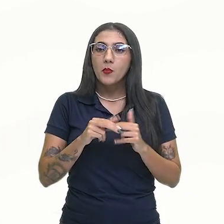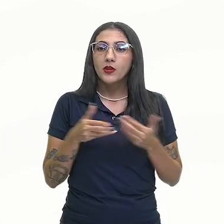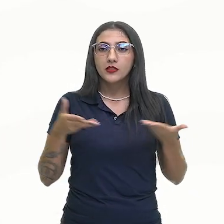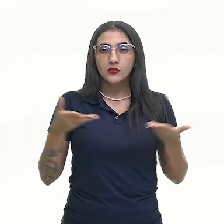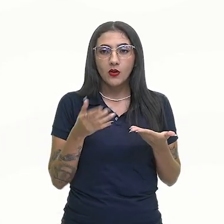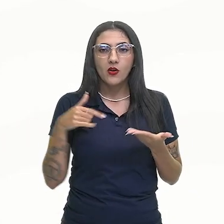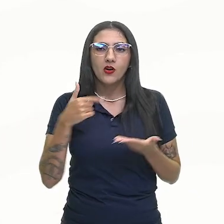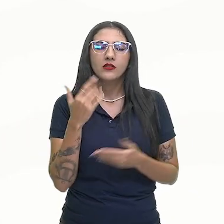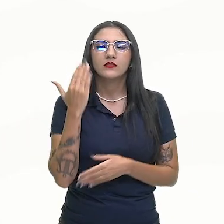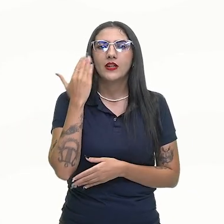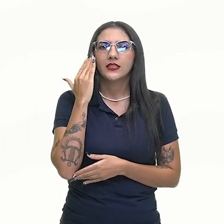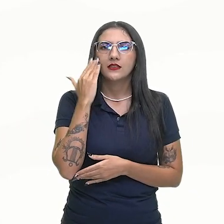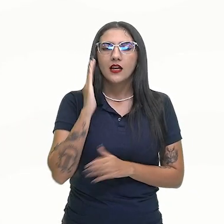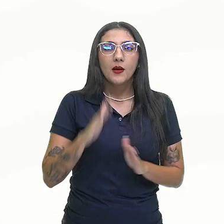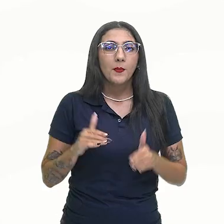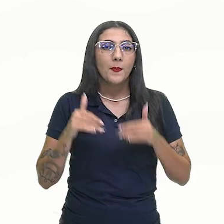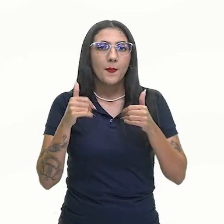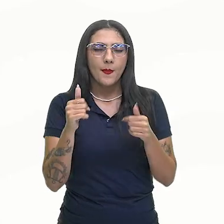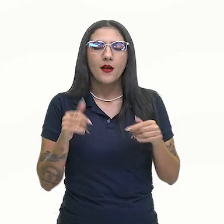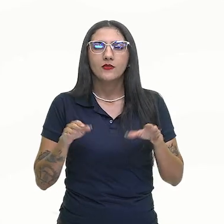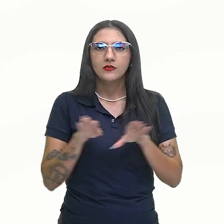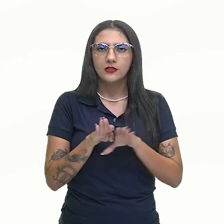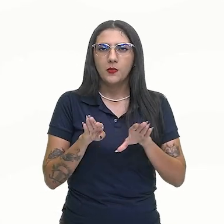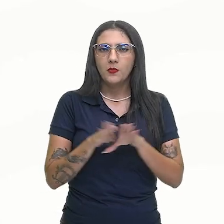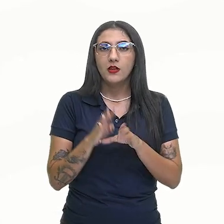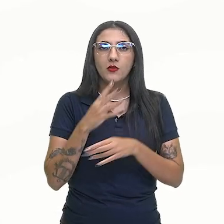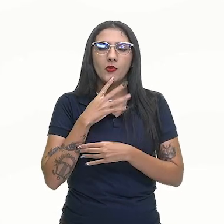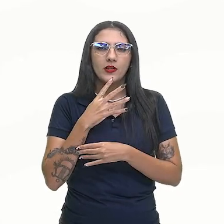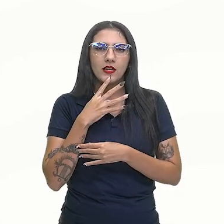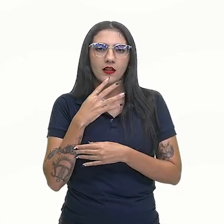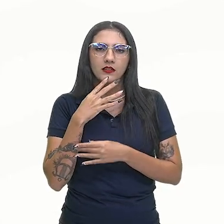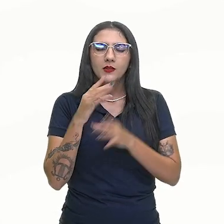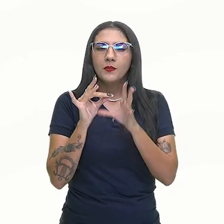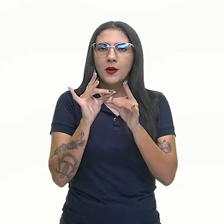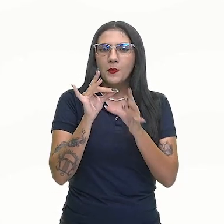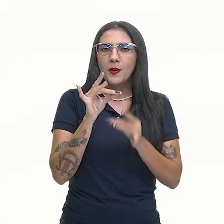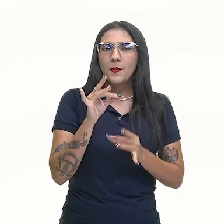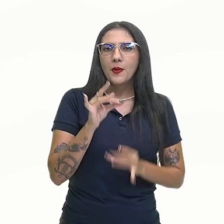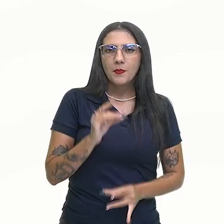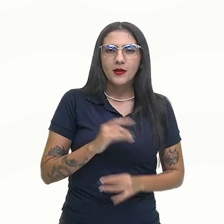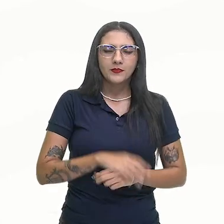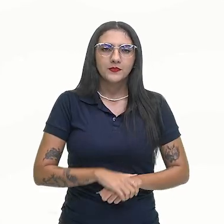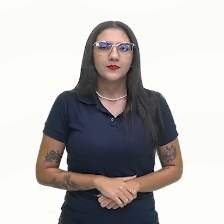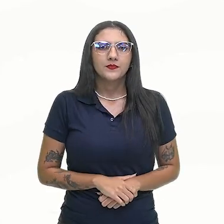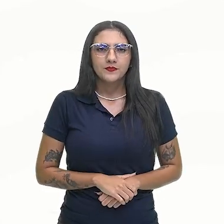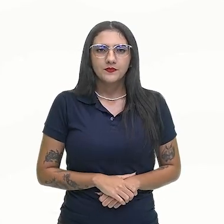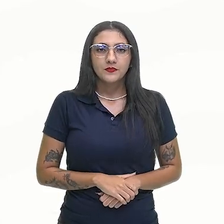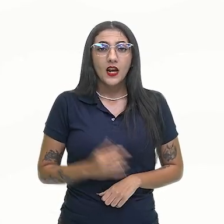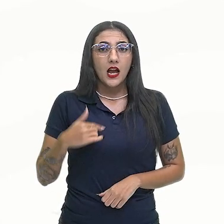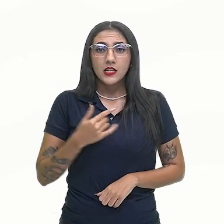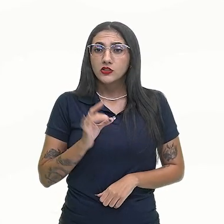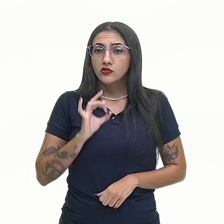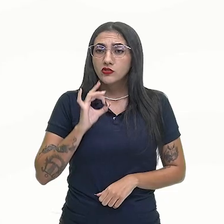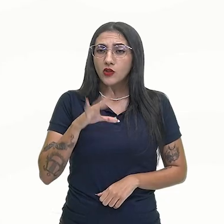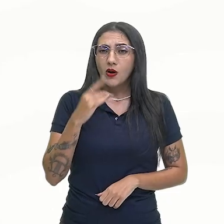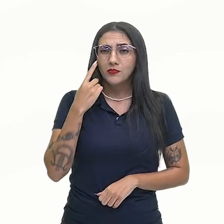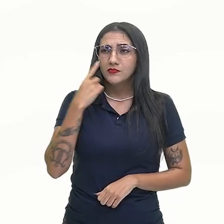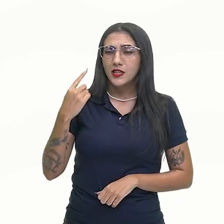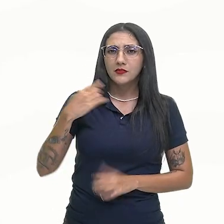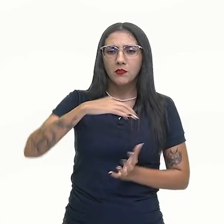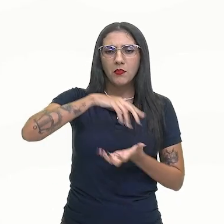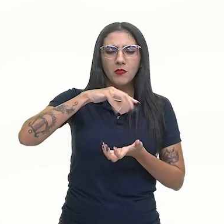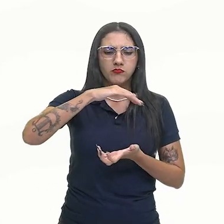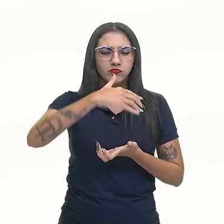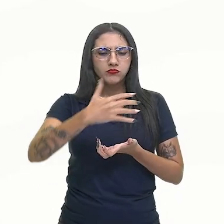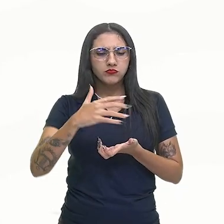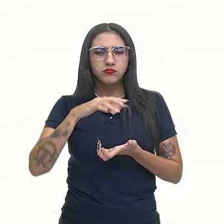longo dessa aula, compreendendo ali a chamada litosfera. A gente vai ficar só nessa parte de cima, nessa aula. A